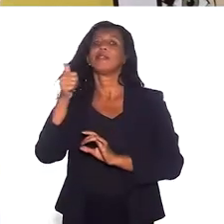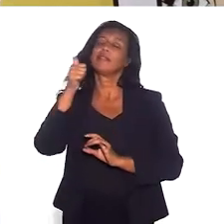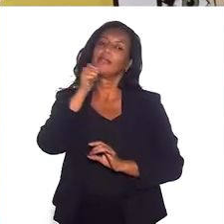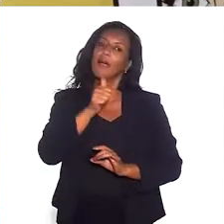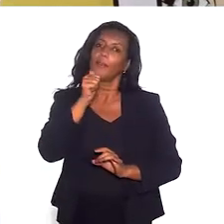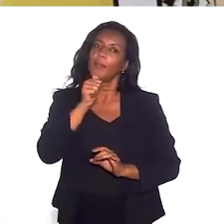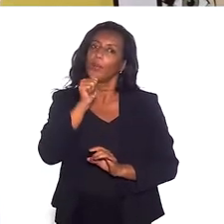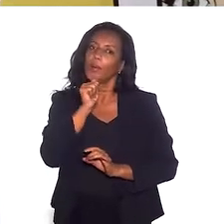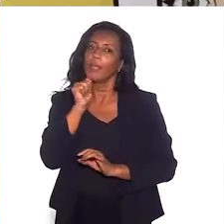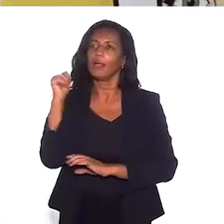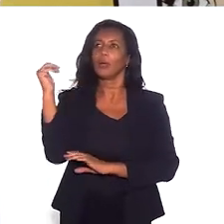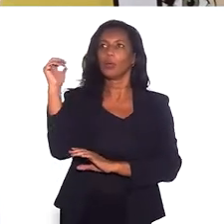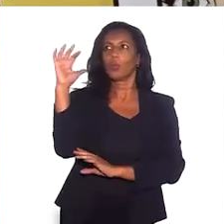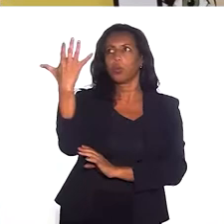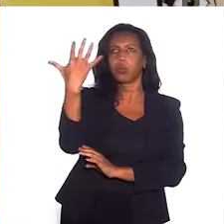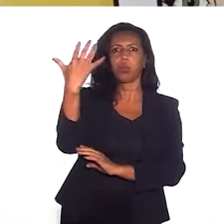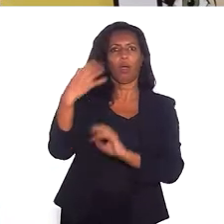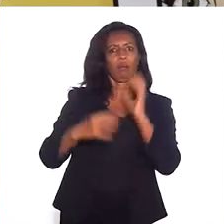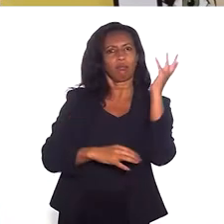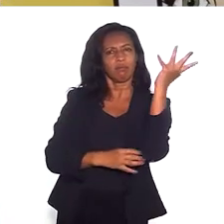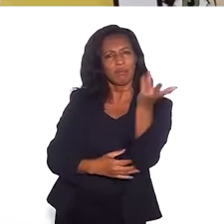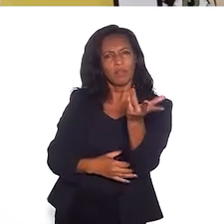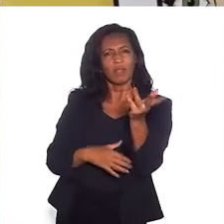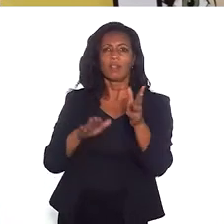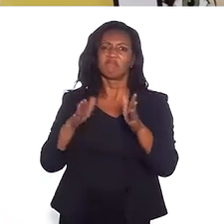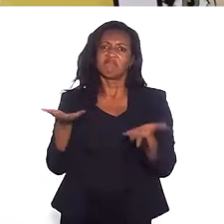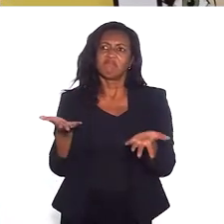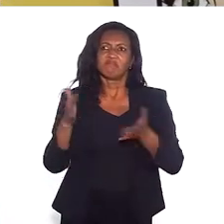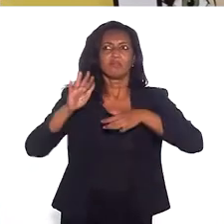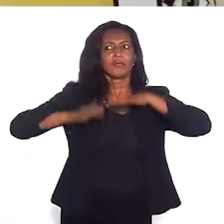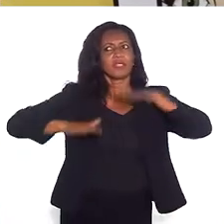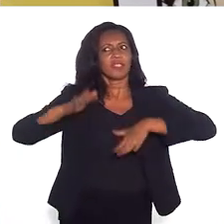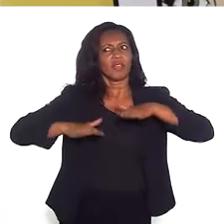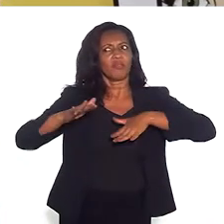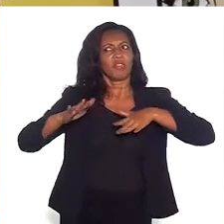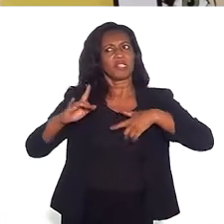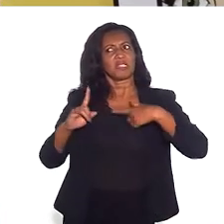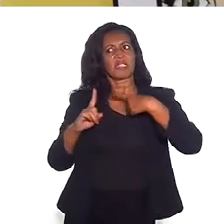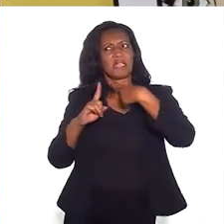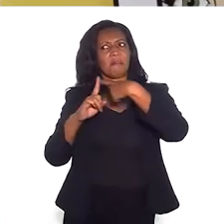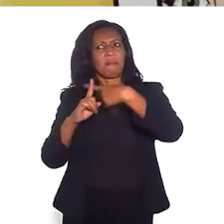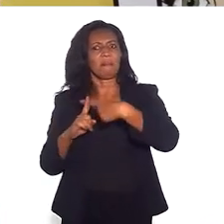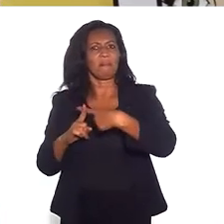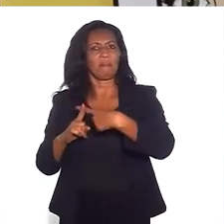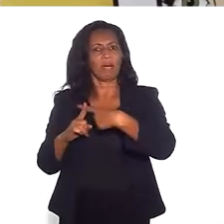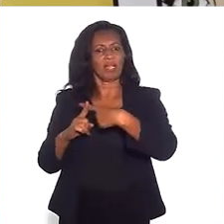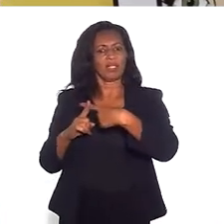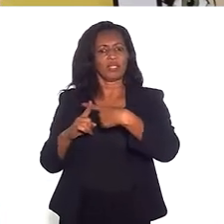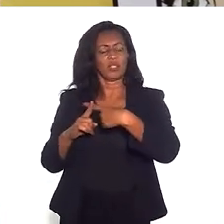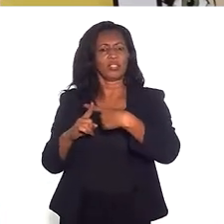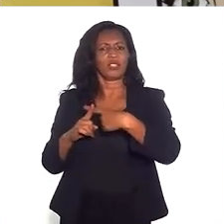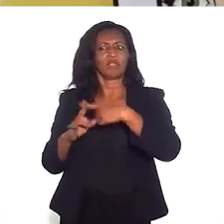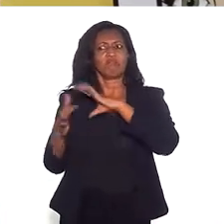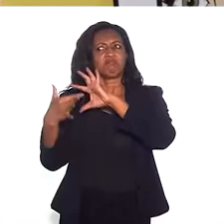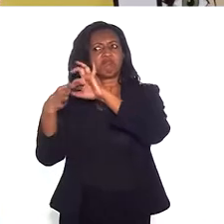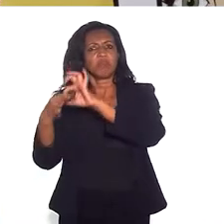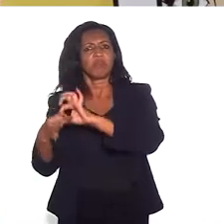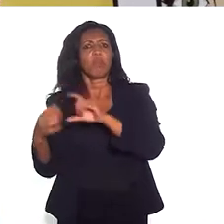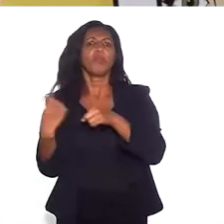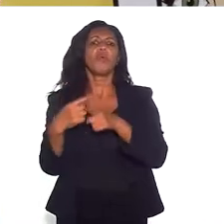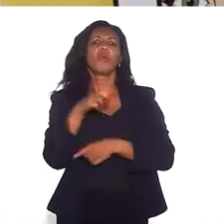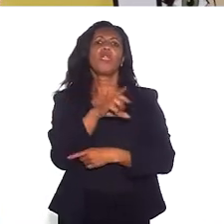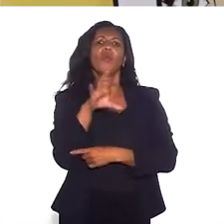exatamente da mulher com o meio ambiente? Ela talvez é mais afetada, não? Por que